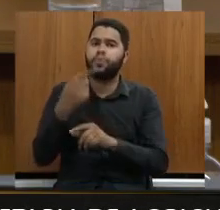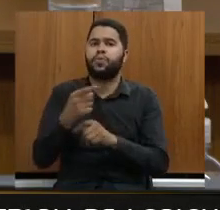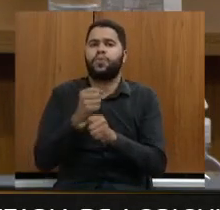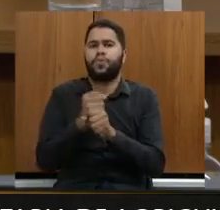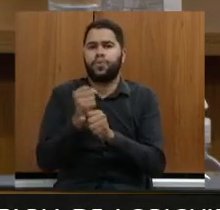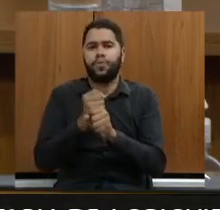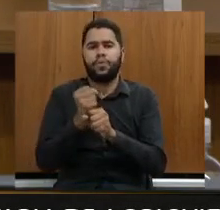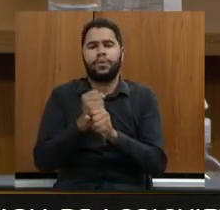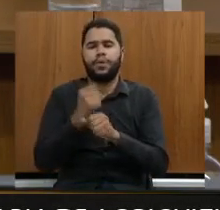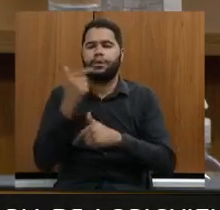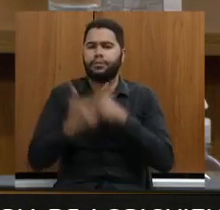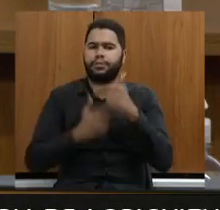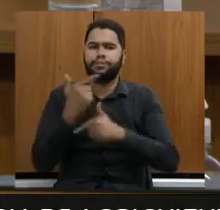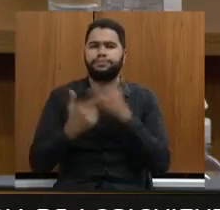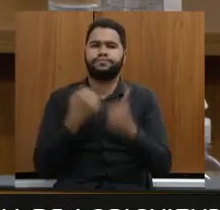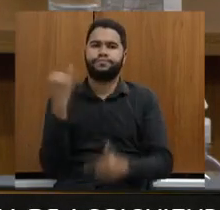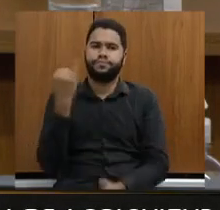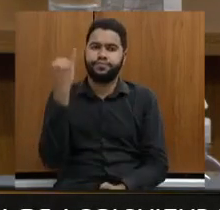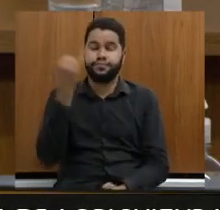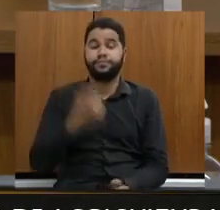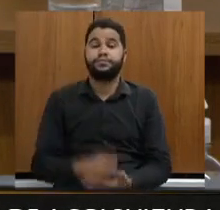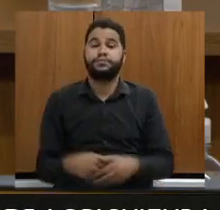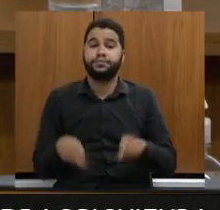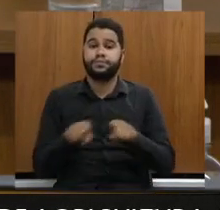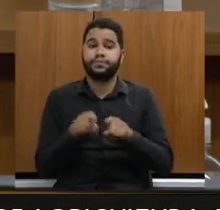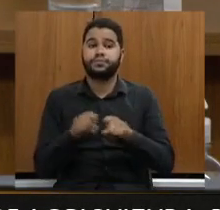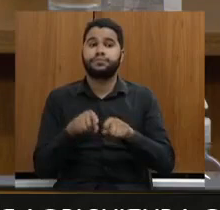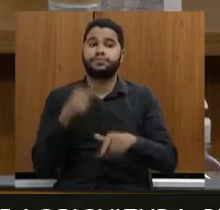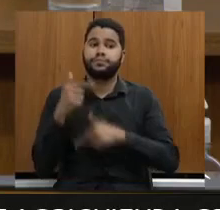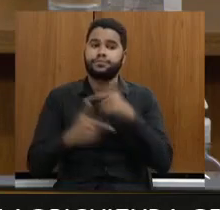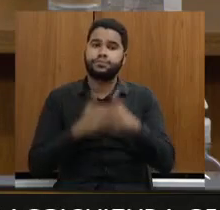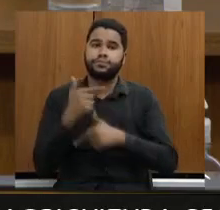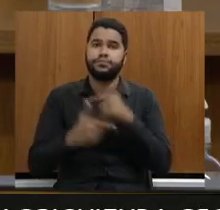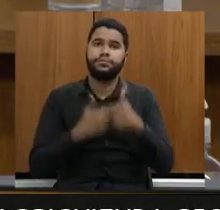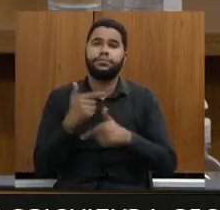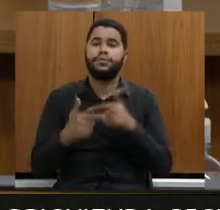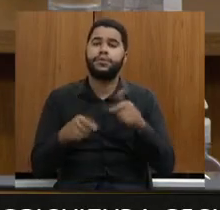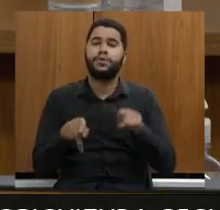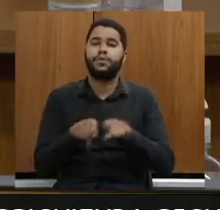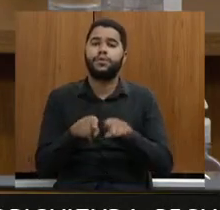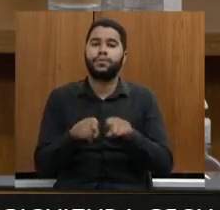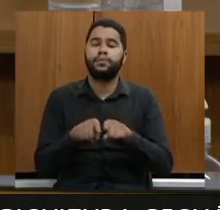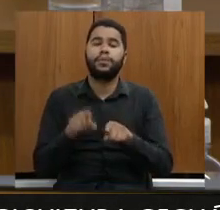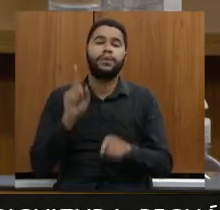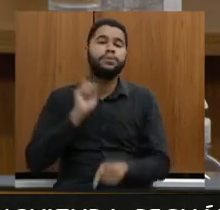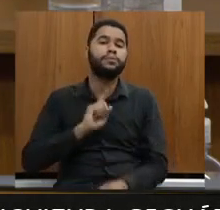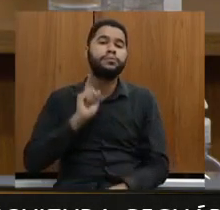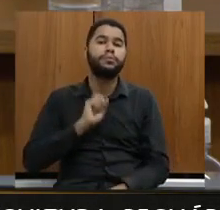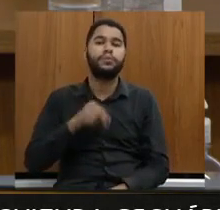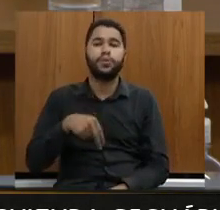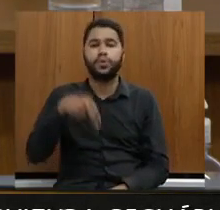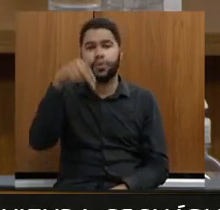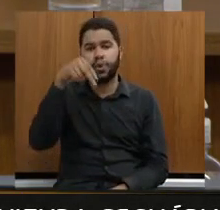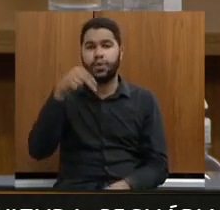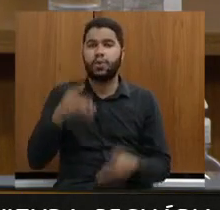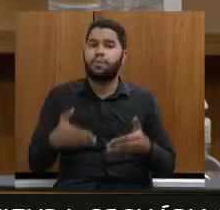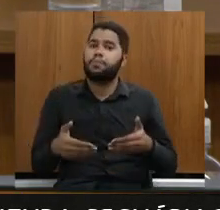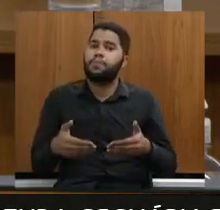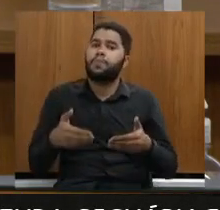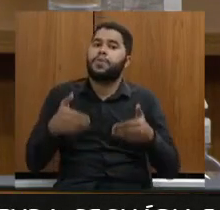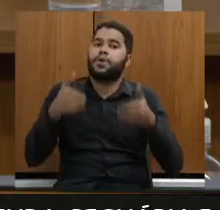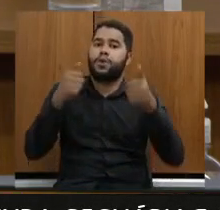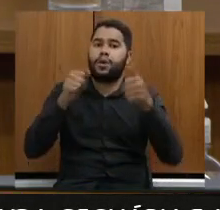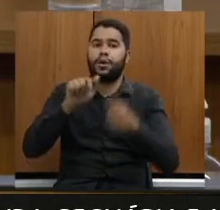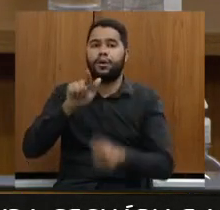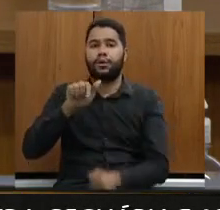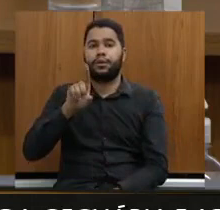ano então é um trabalho muito importante assim como o trabalho de Palma forrageira o norte de Minas Então essa essa questão do melhoramento do